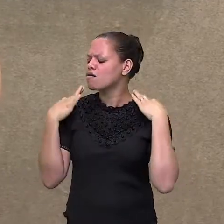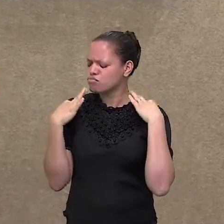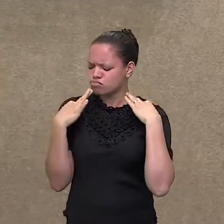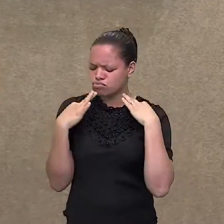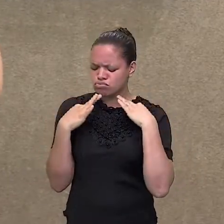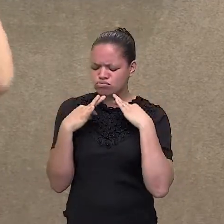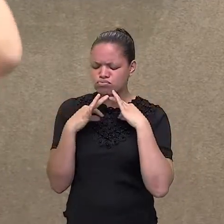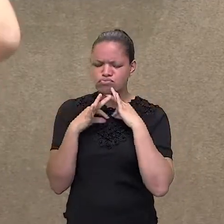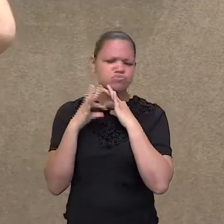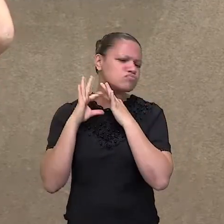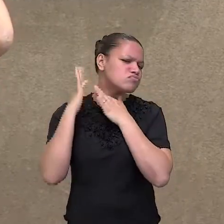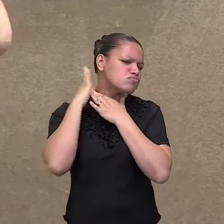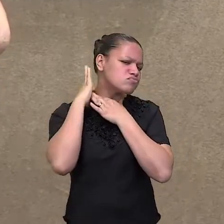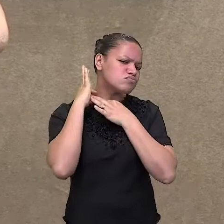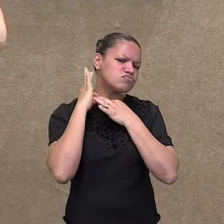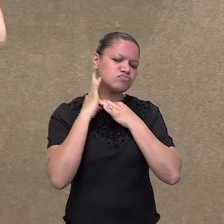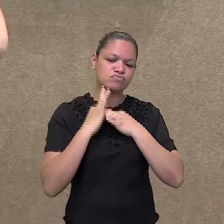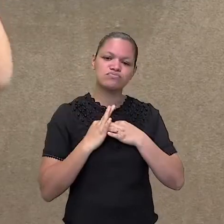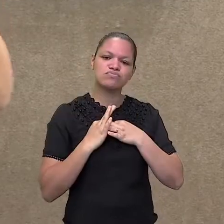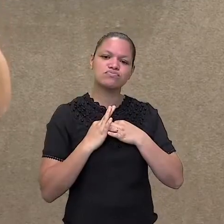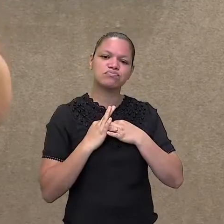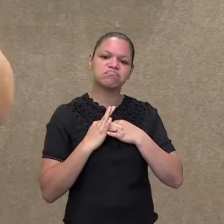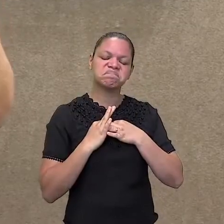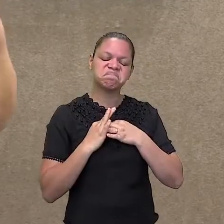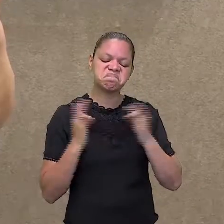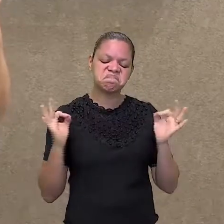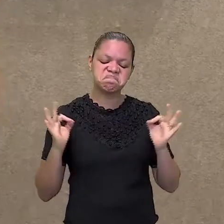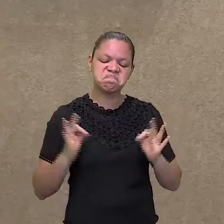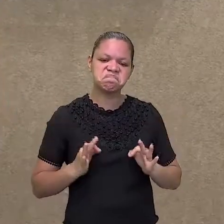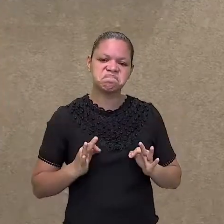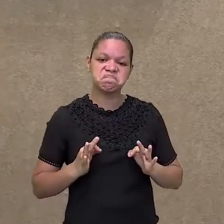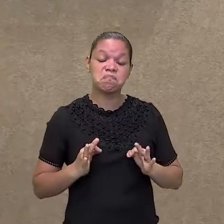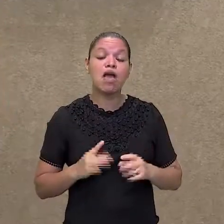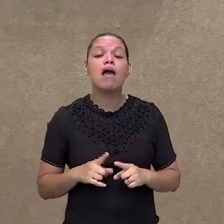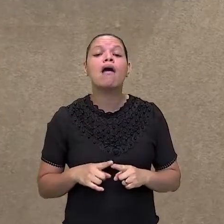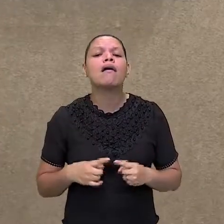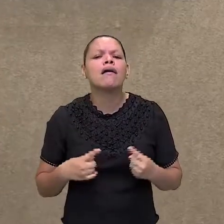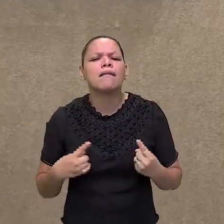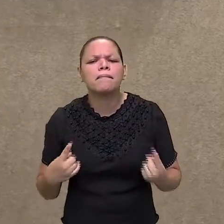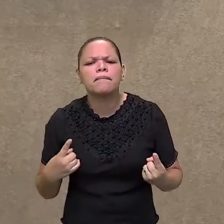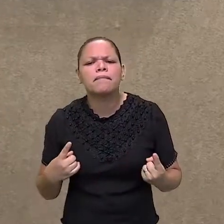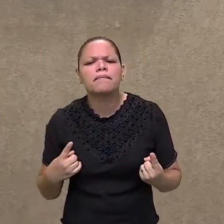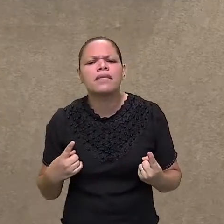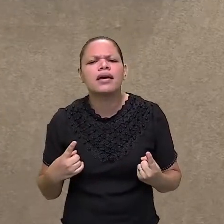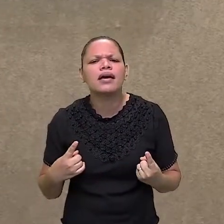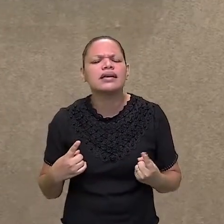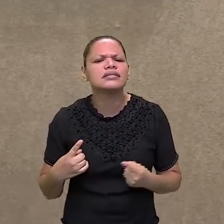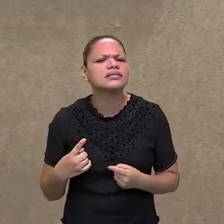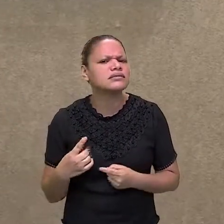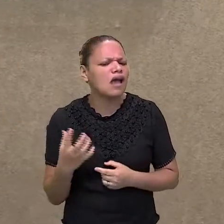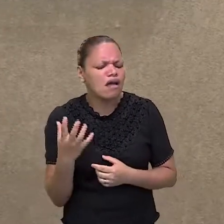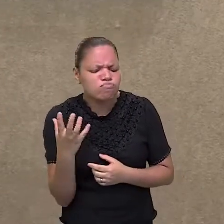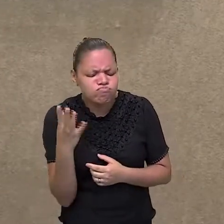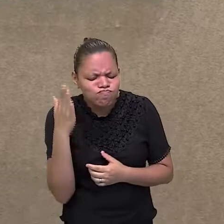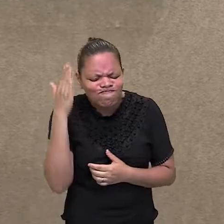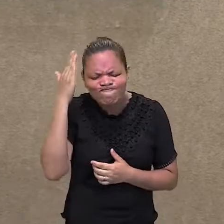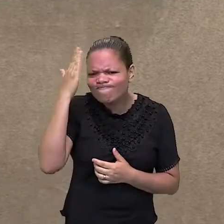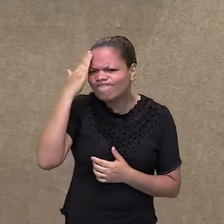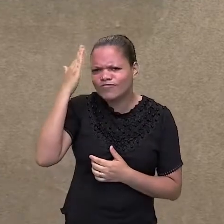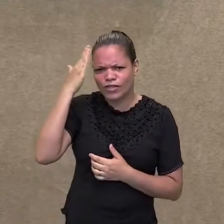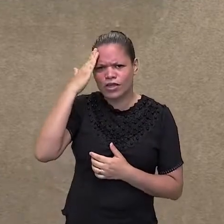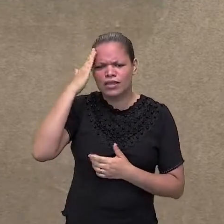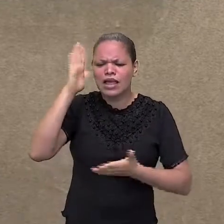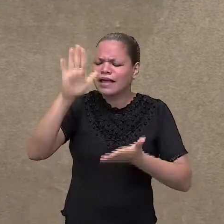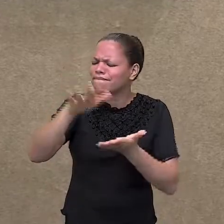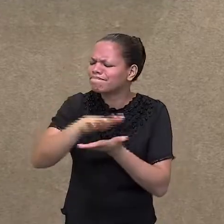acessório para a minha roupa. Mas o que acontece? Eu quero que você compreenda que nada